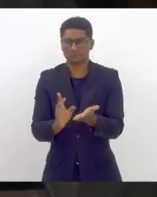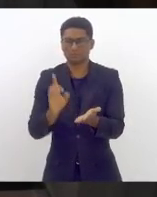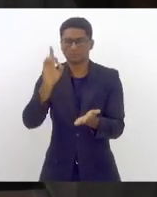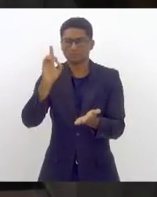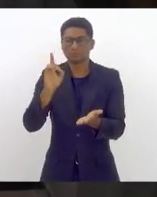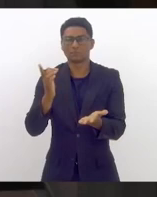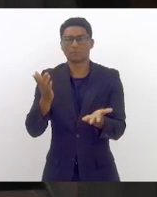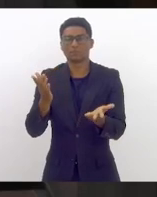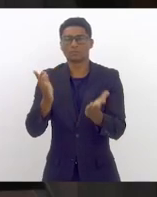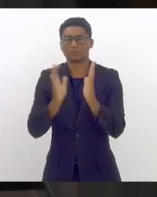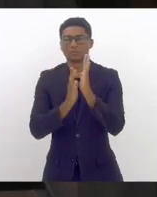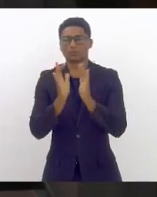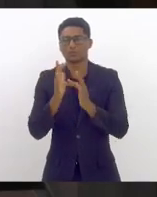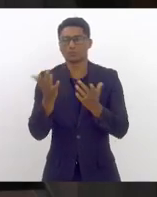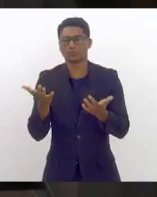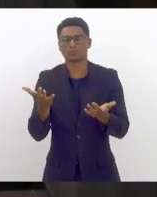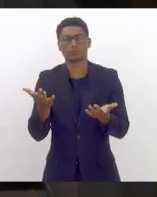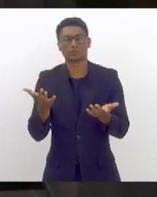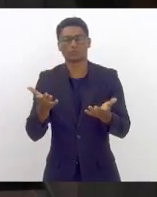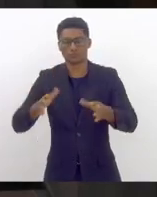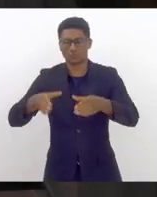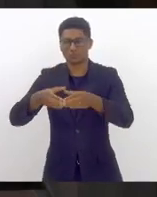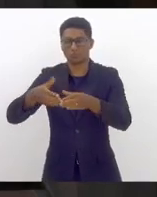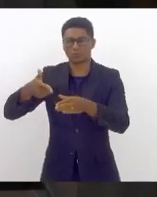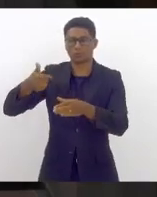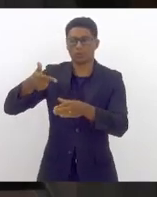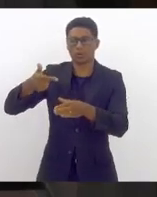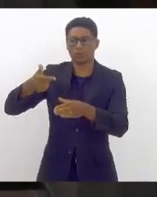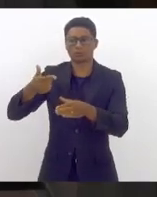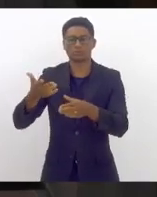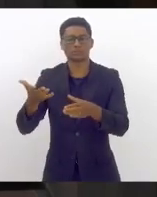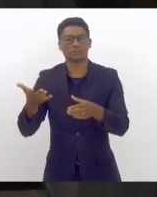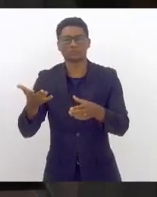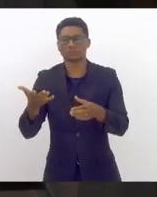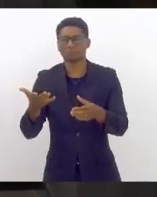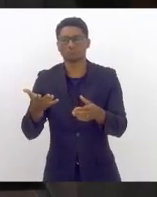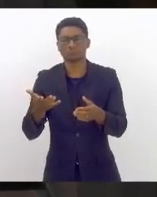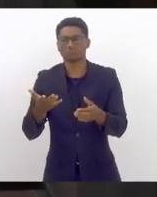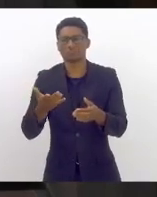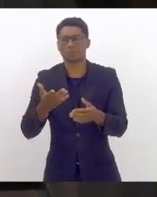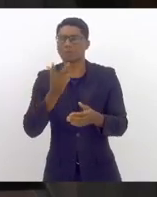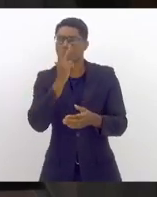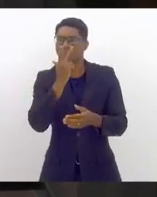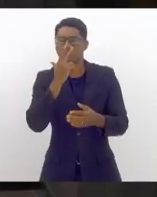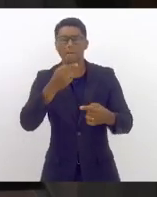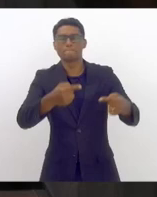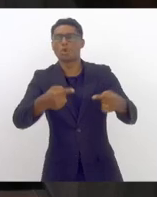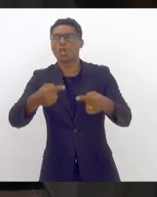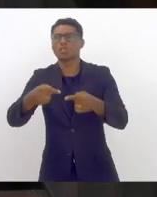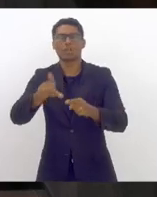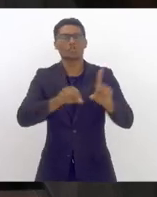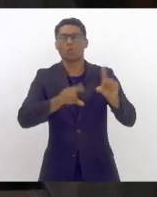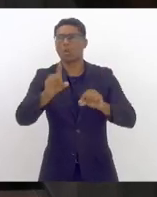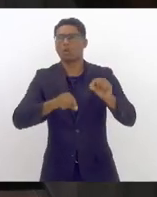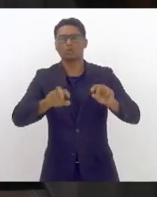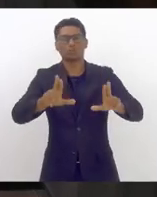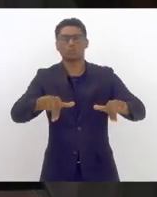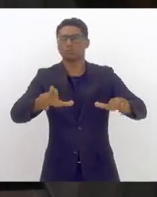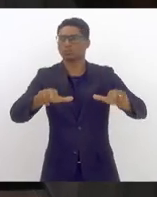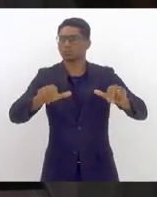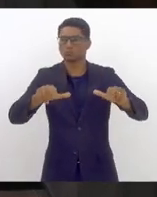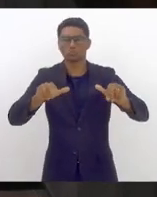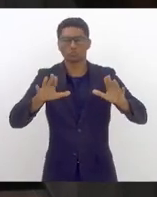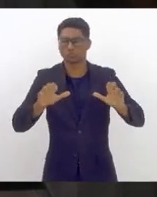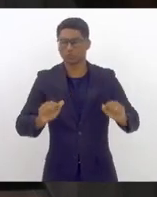Jesus Cristo, nem nenhum apóstolo, fazendo opção política e ideológica. Por isso,